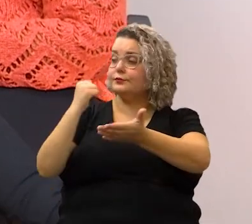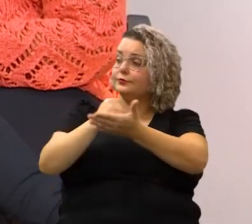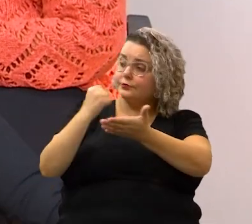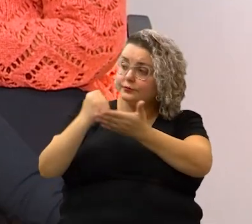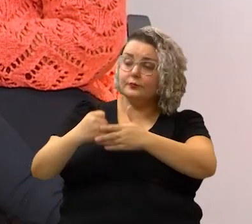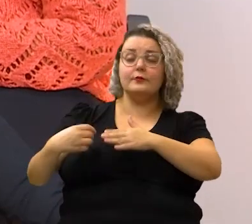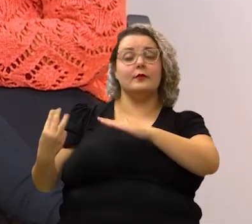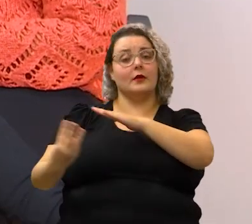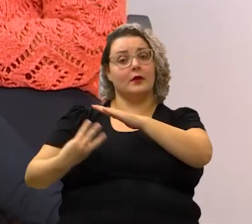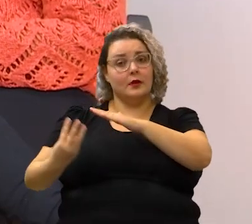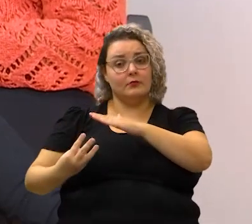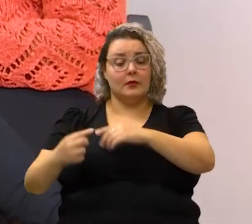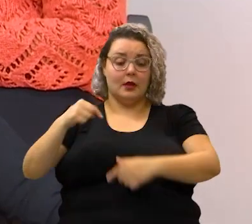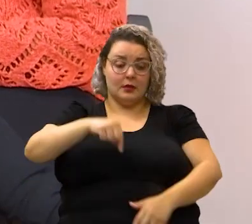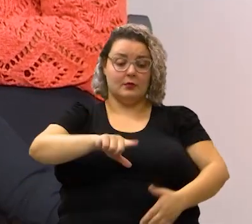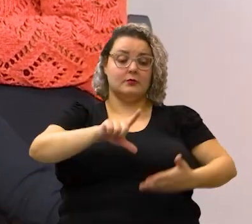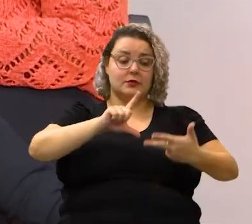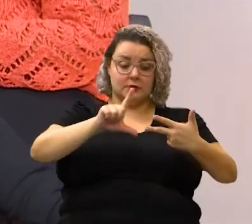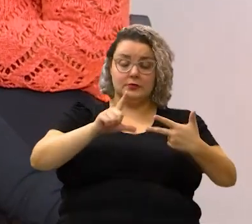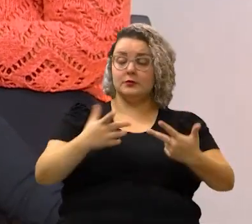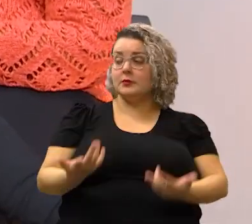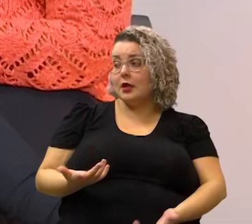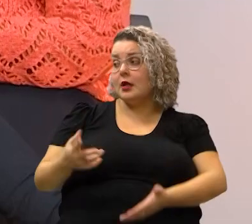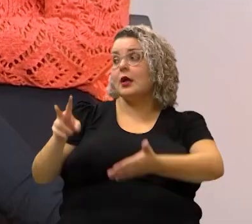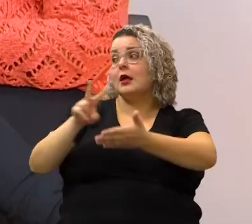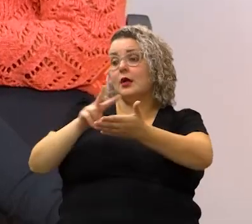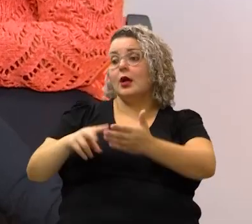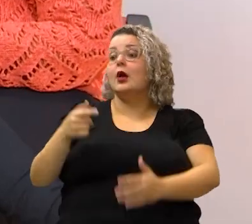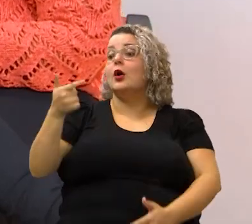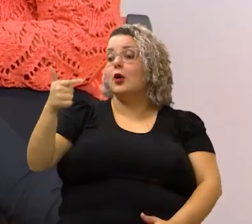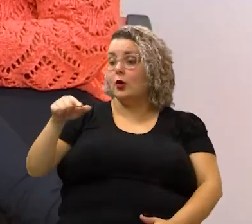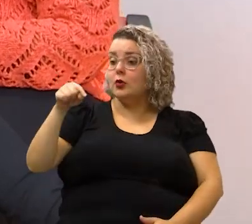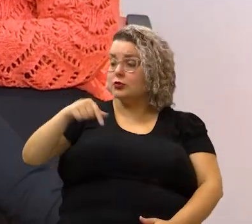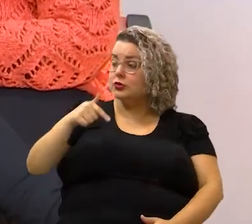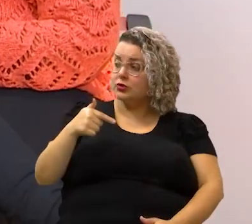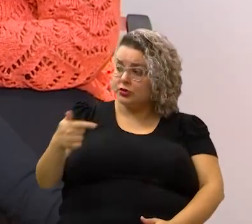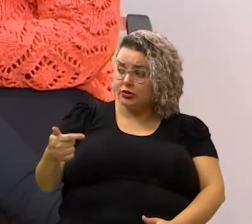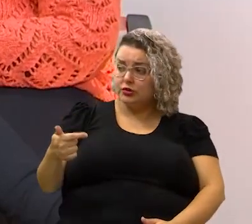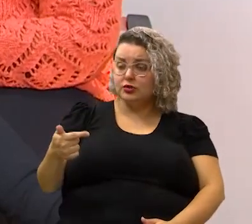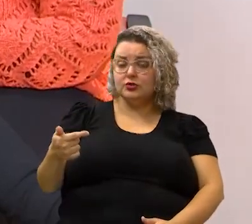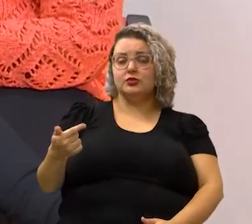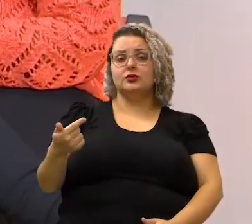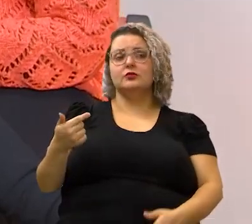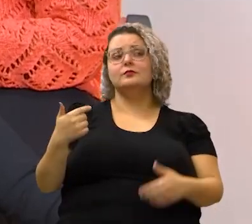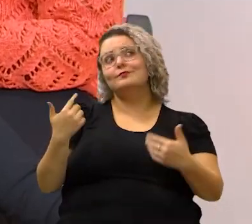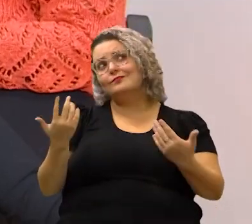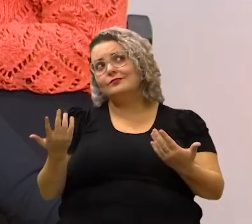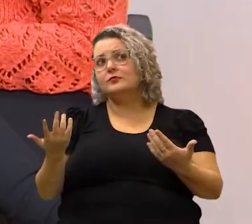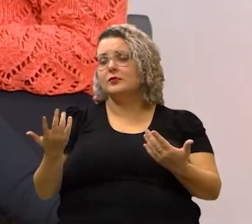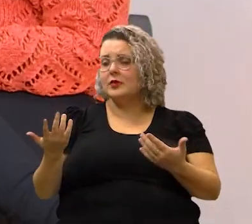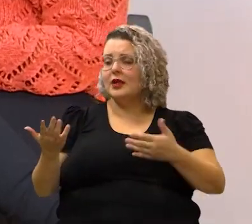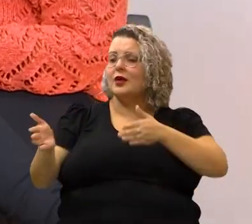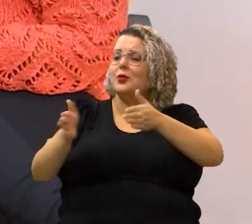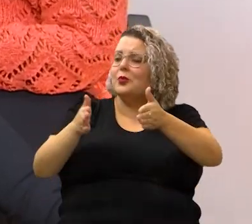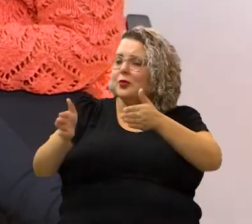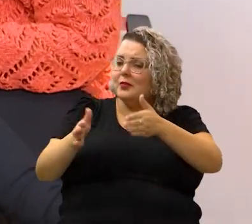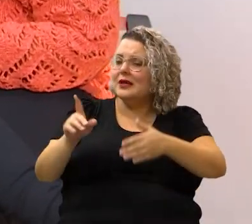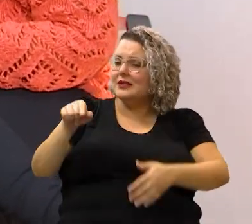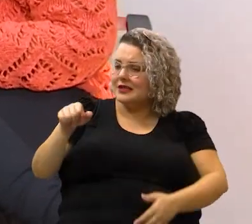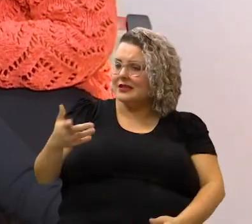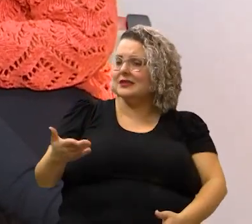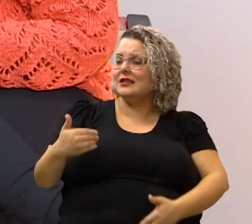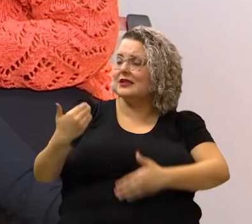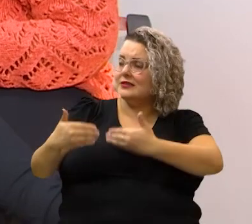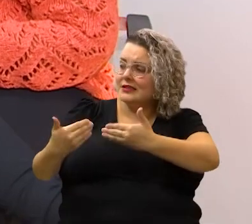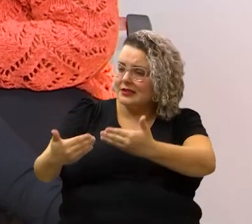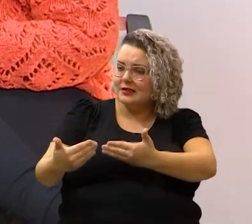em relação a contratos terceirizados e essa leitura continua essa semana em que etapa